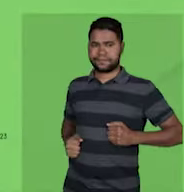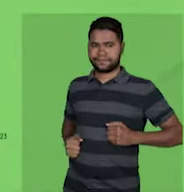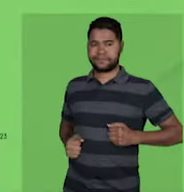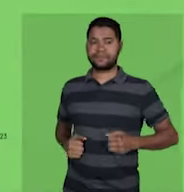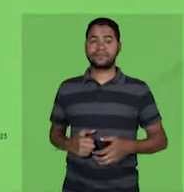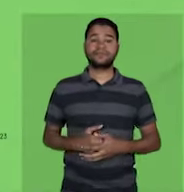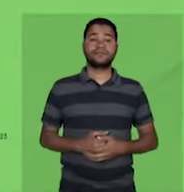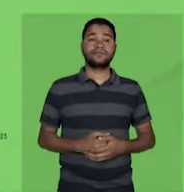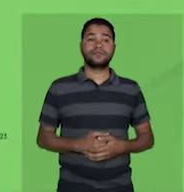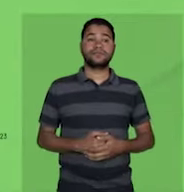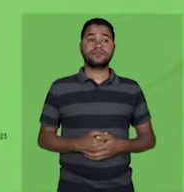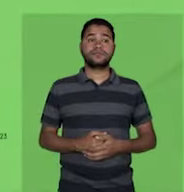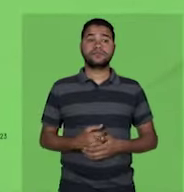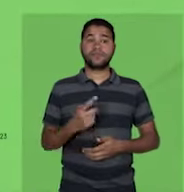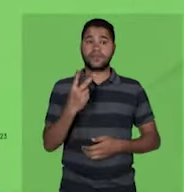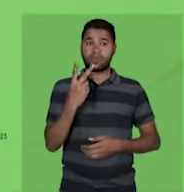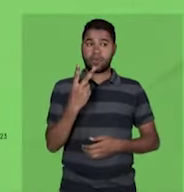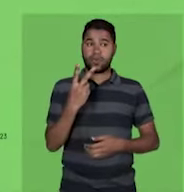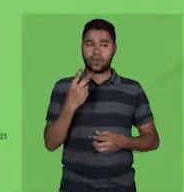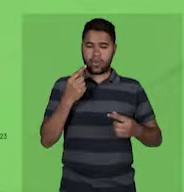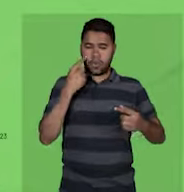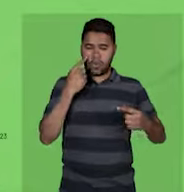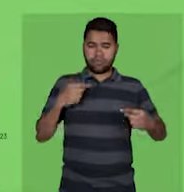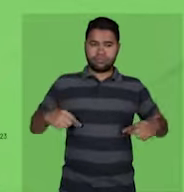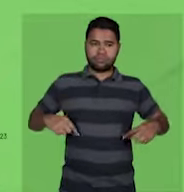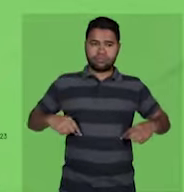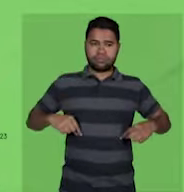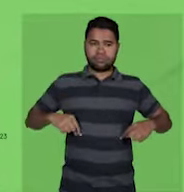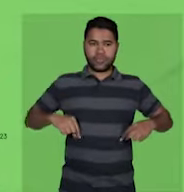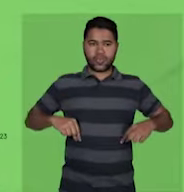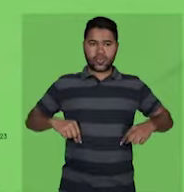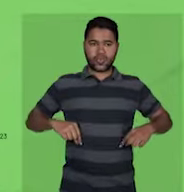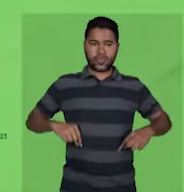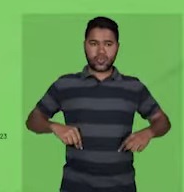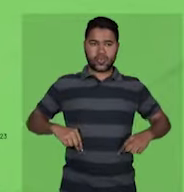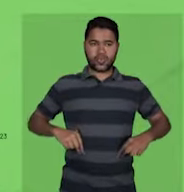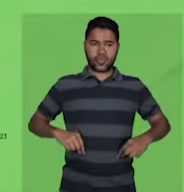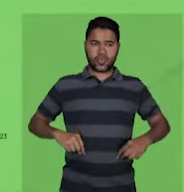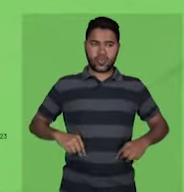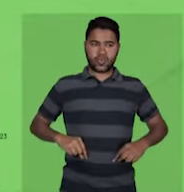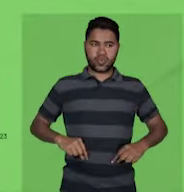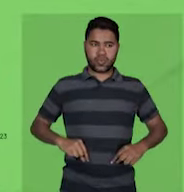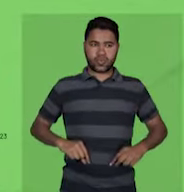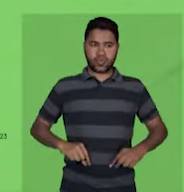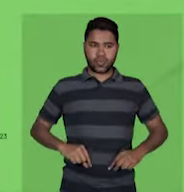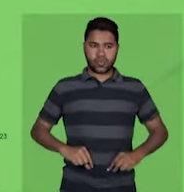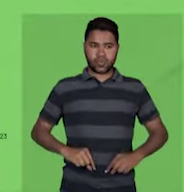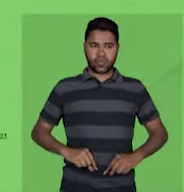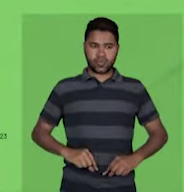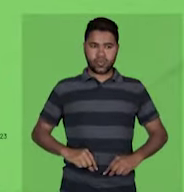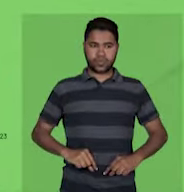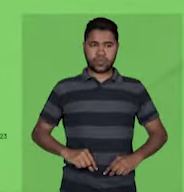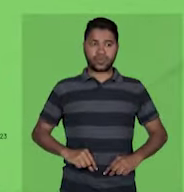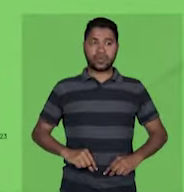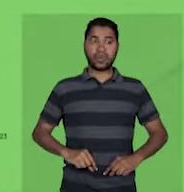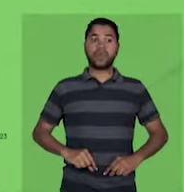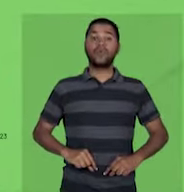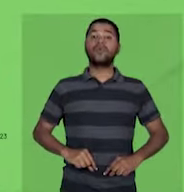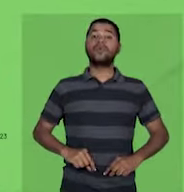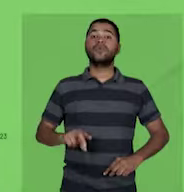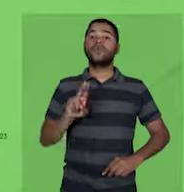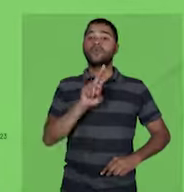rins saem 2 canais, um do lado direito e um do lado esquerdo, que são chamados